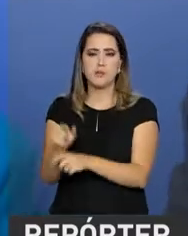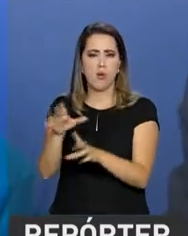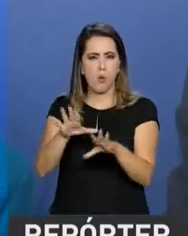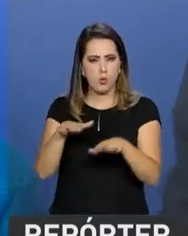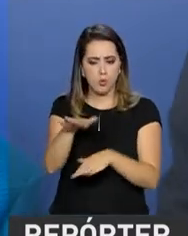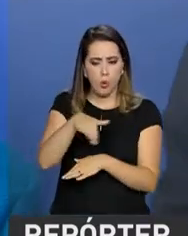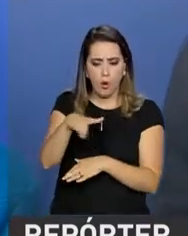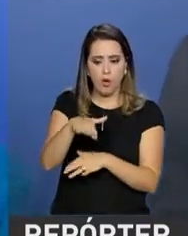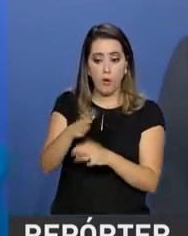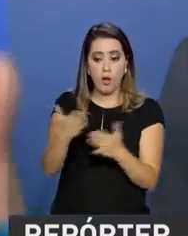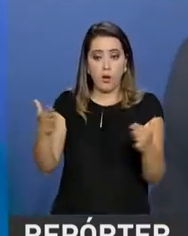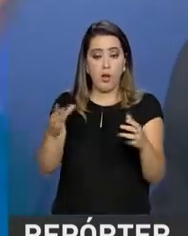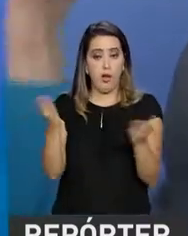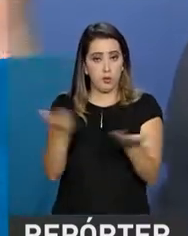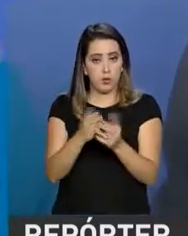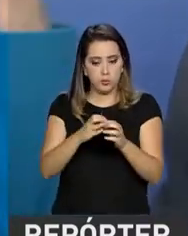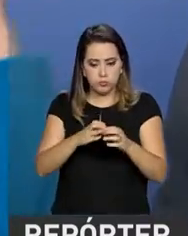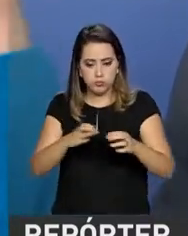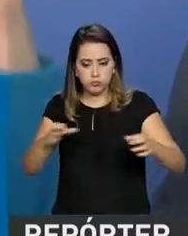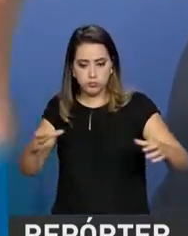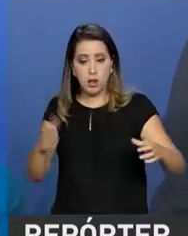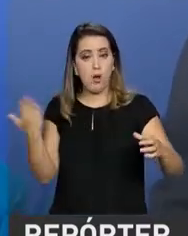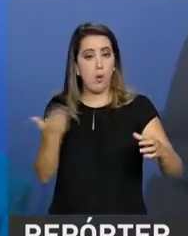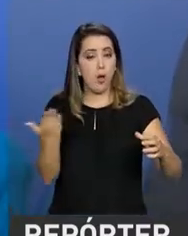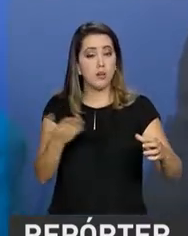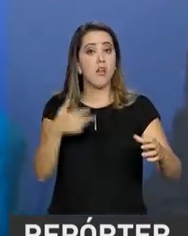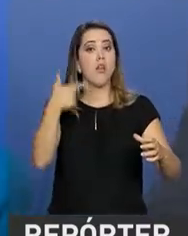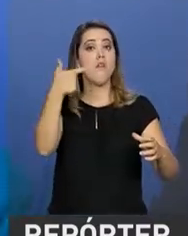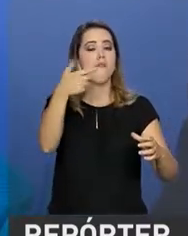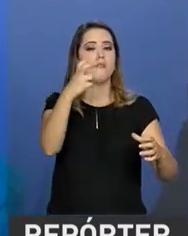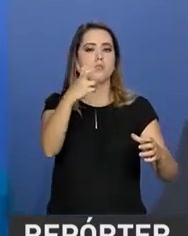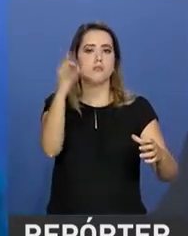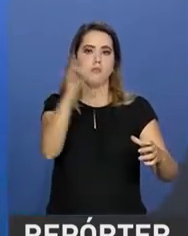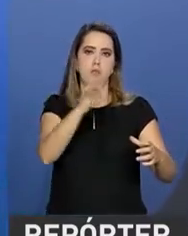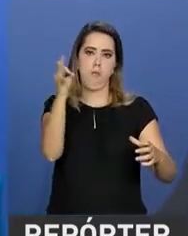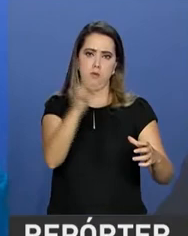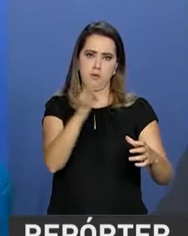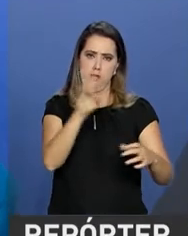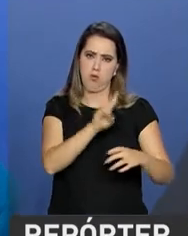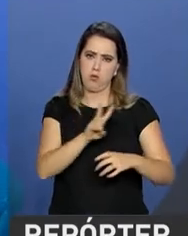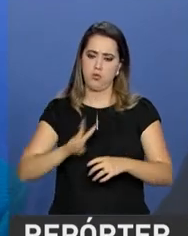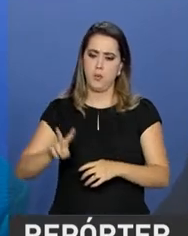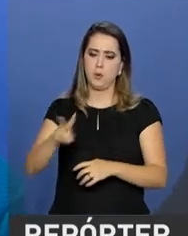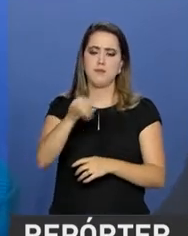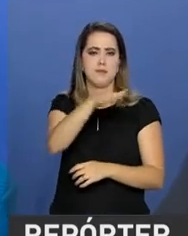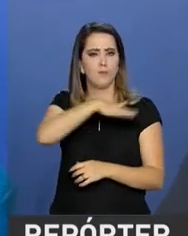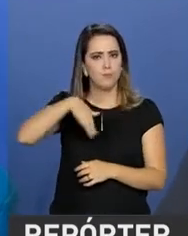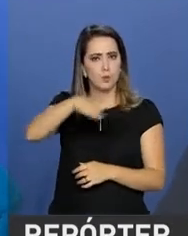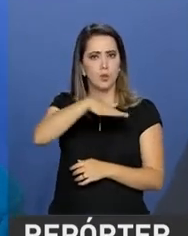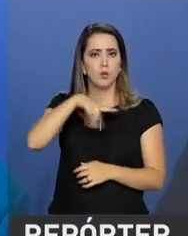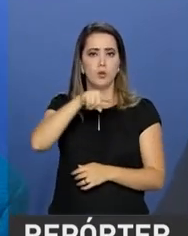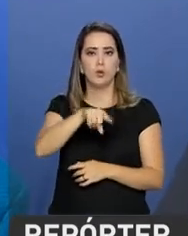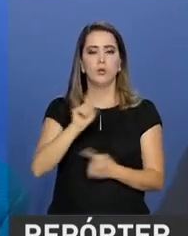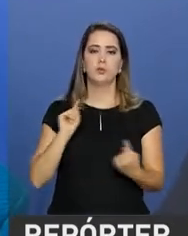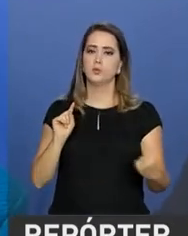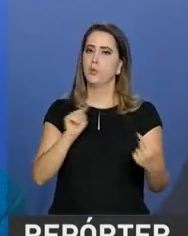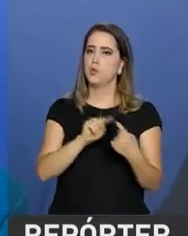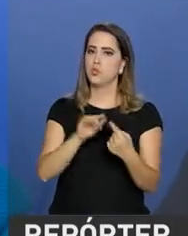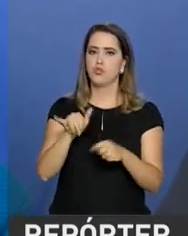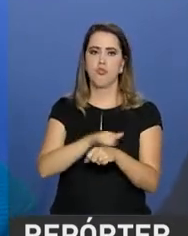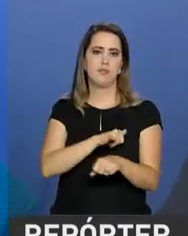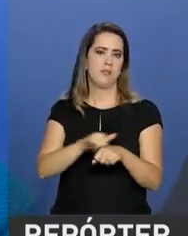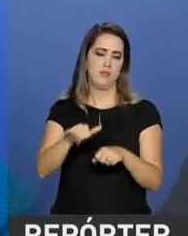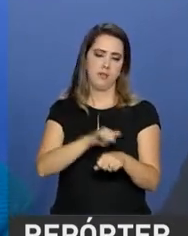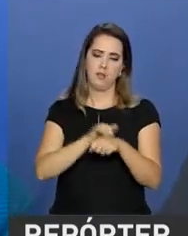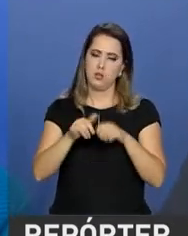cumprindo dessa forma os objetivos estratégicos que